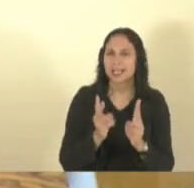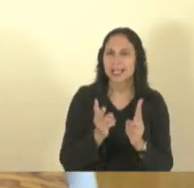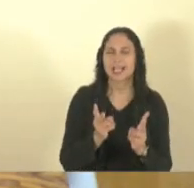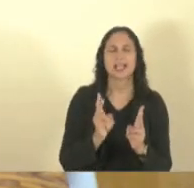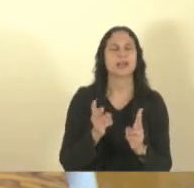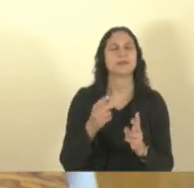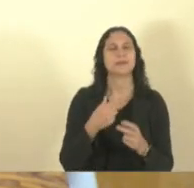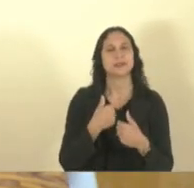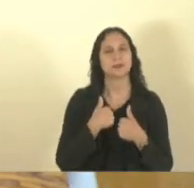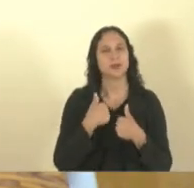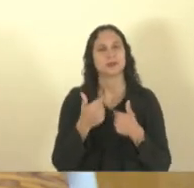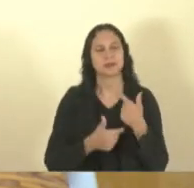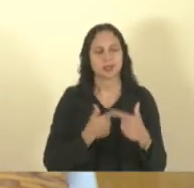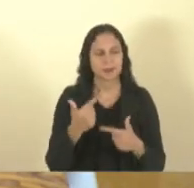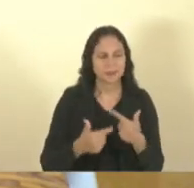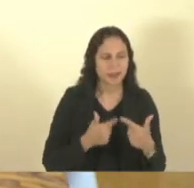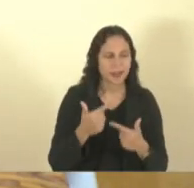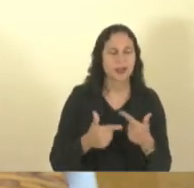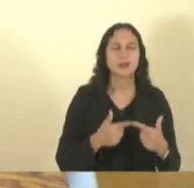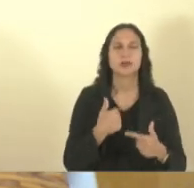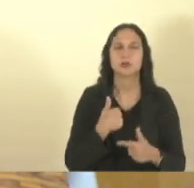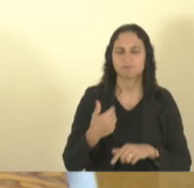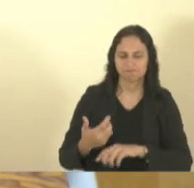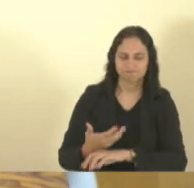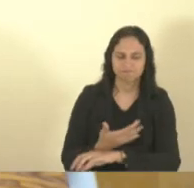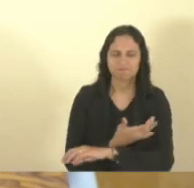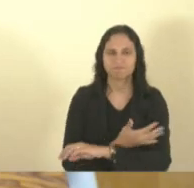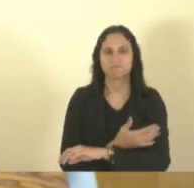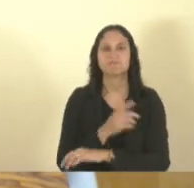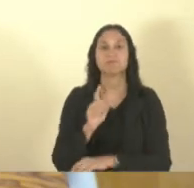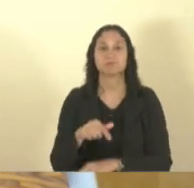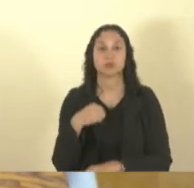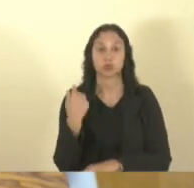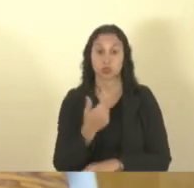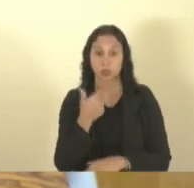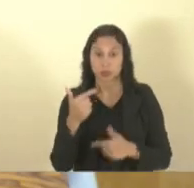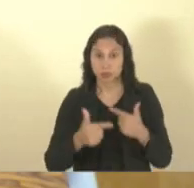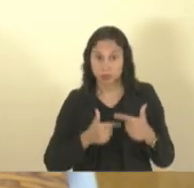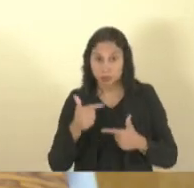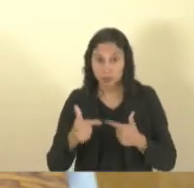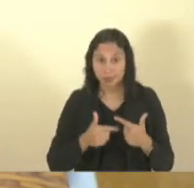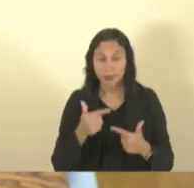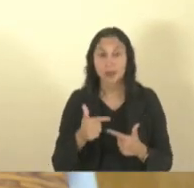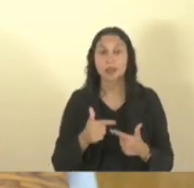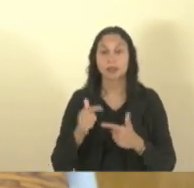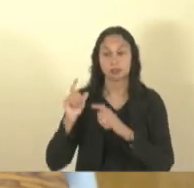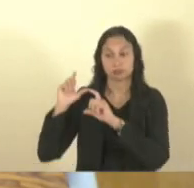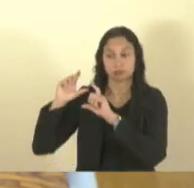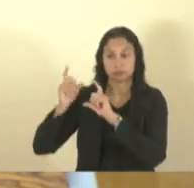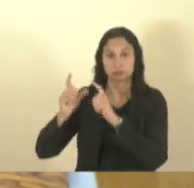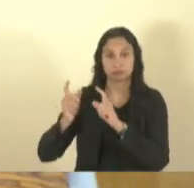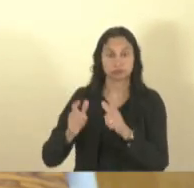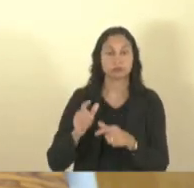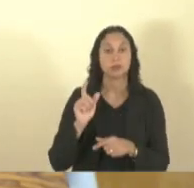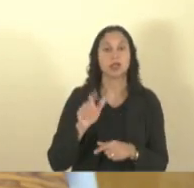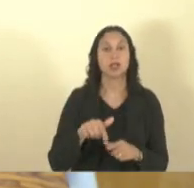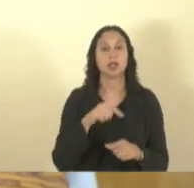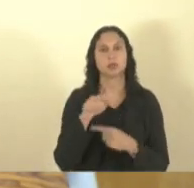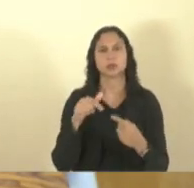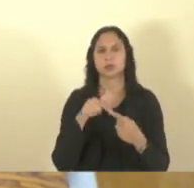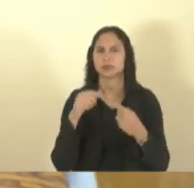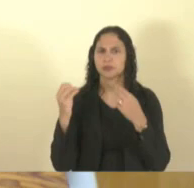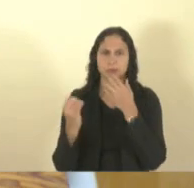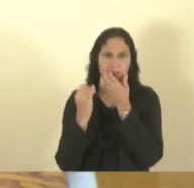em especial. E digo sim que a nossa carreira, as carreiras do ciclo de gestão, têm uma missão muito